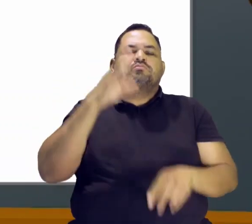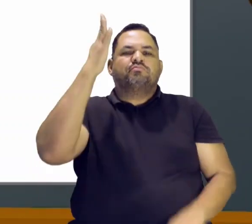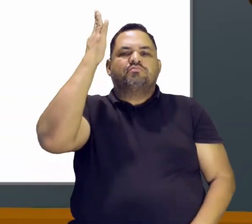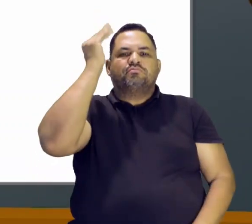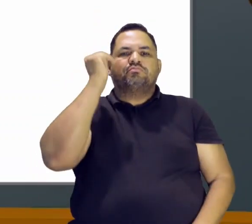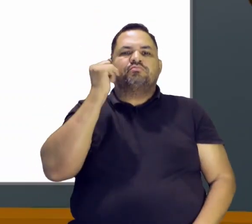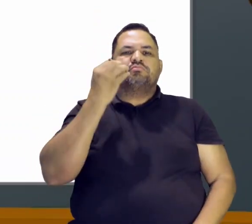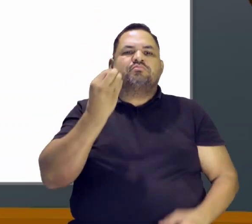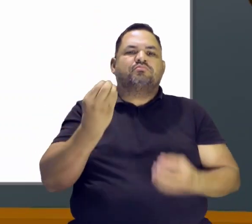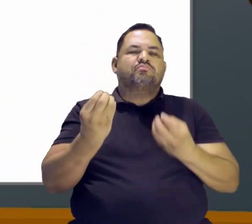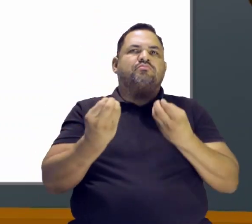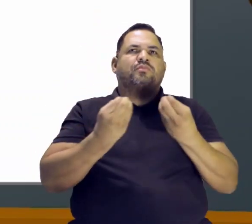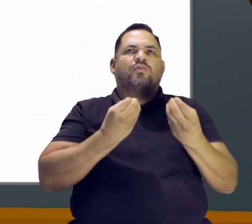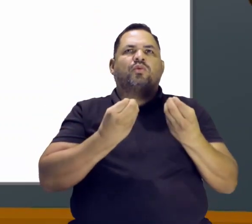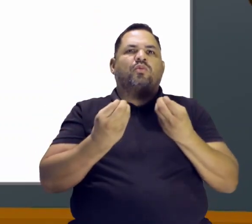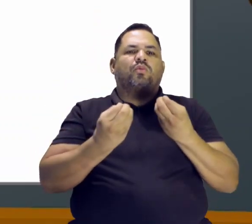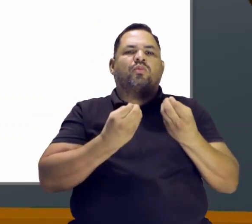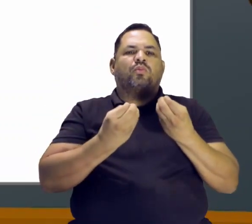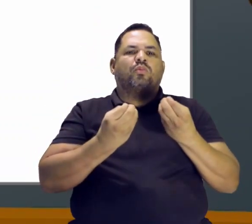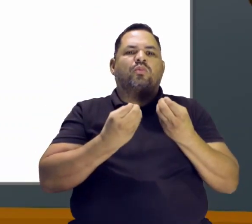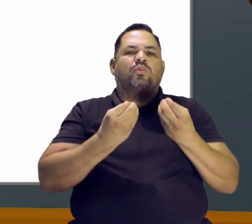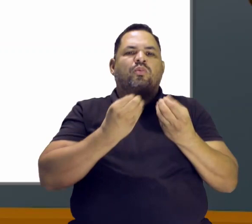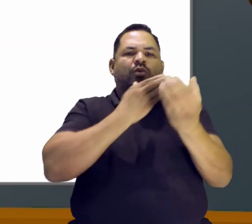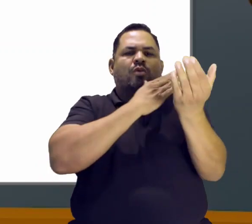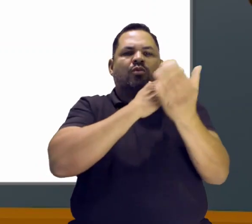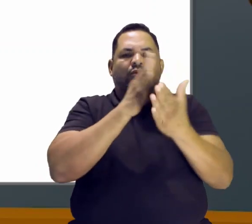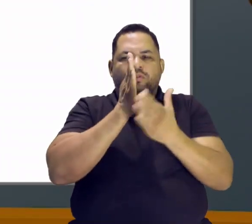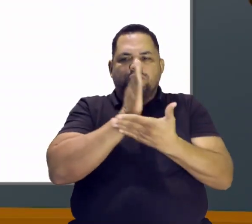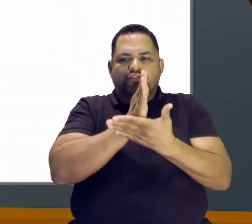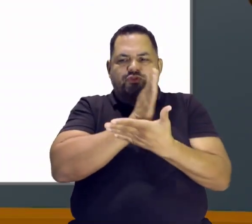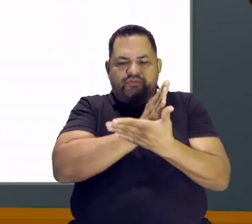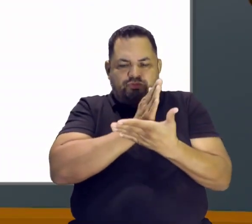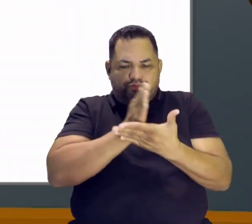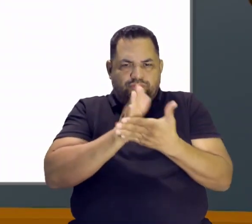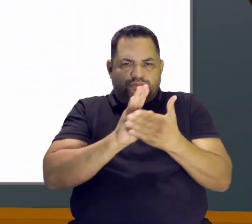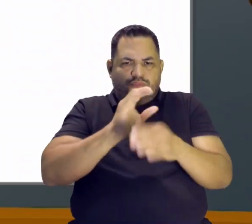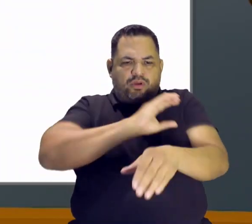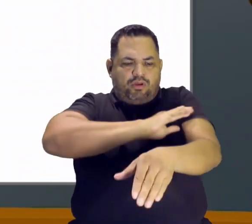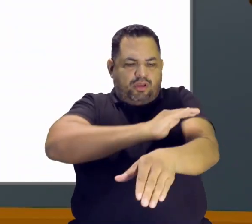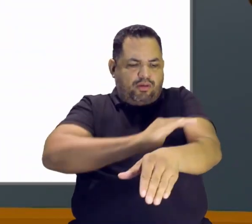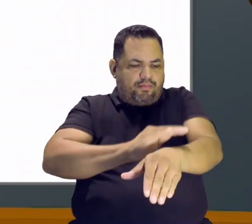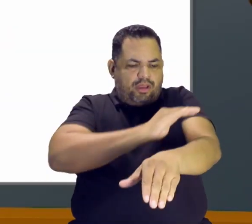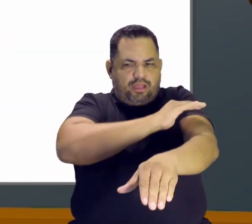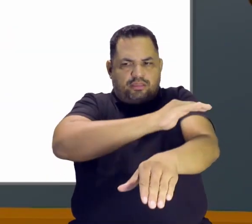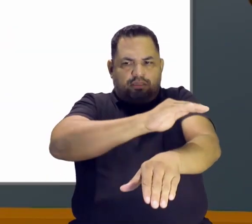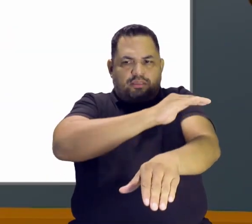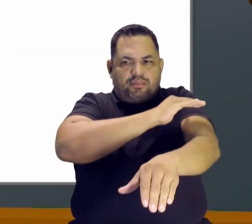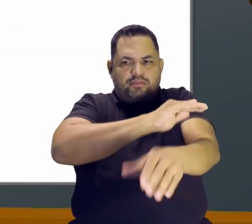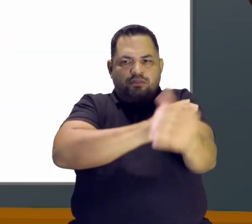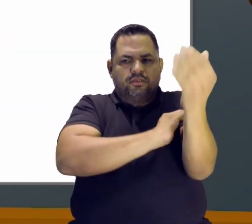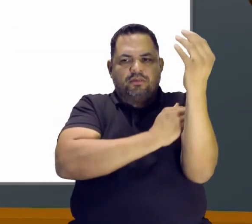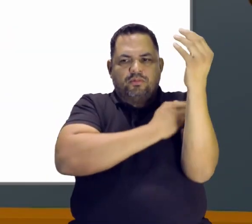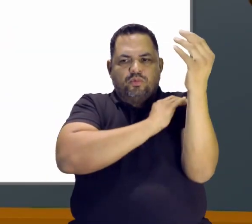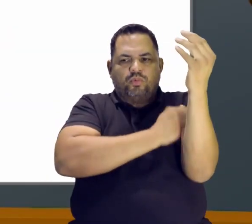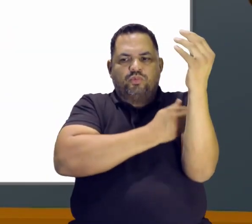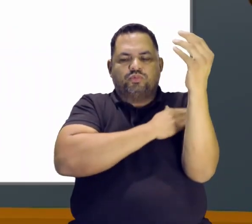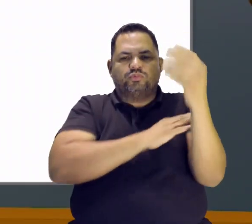aí como que seria subdividido aí esse músculo? Que camadas nós temos? Eu já te digo